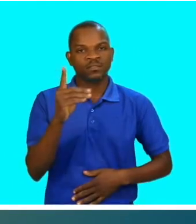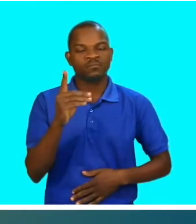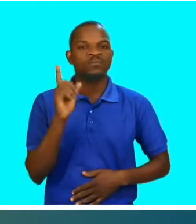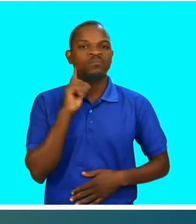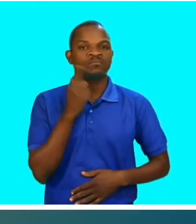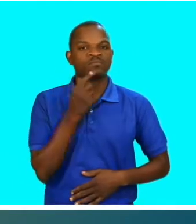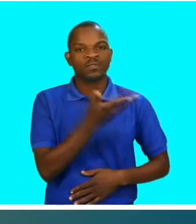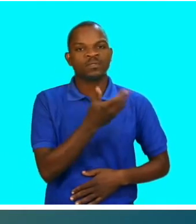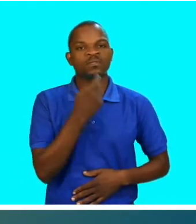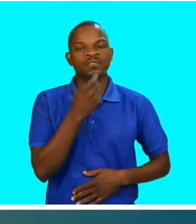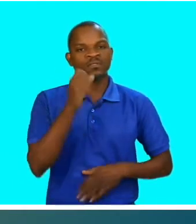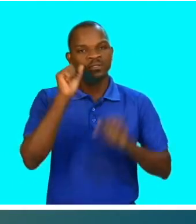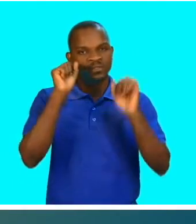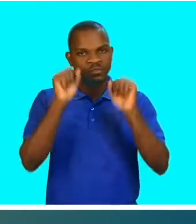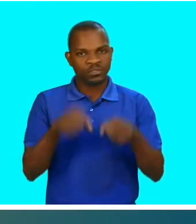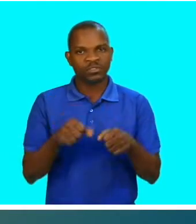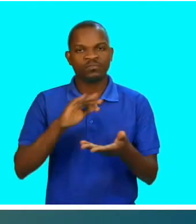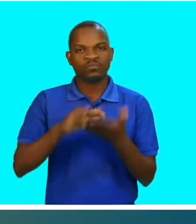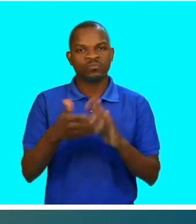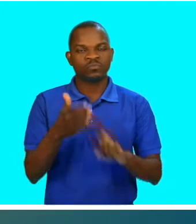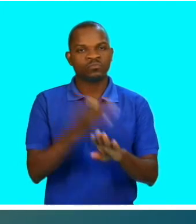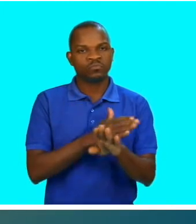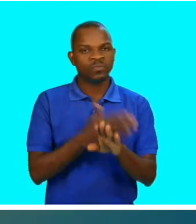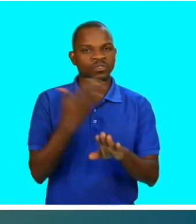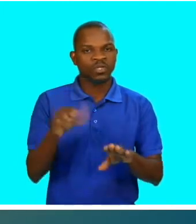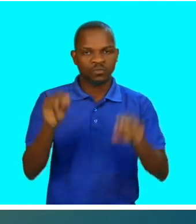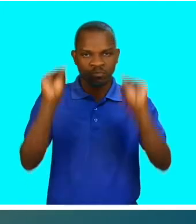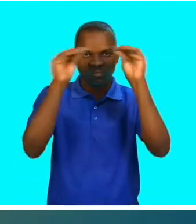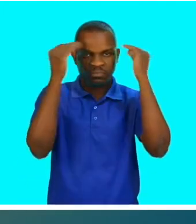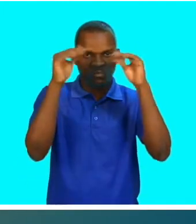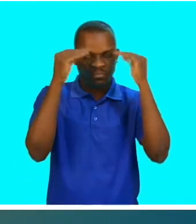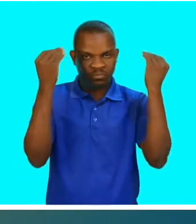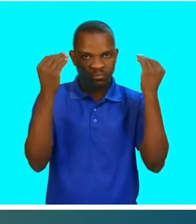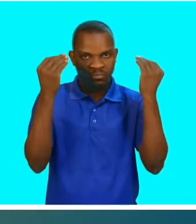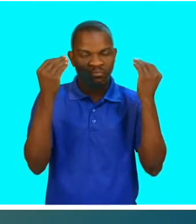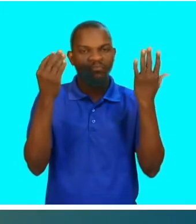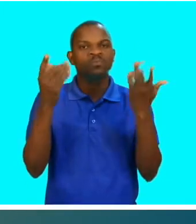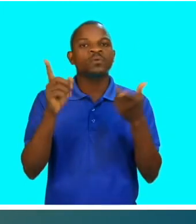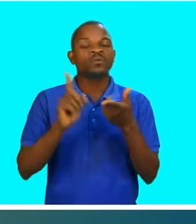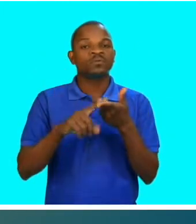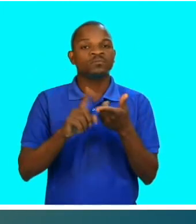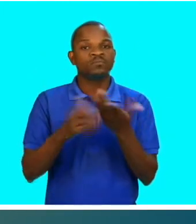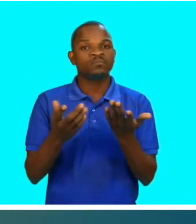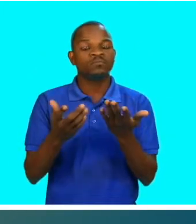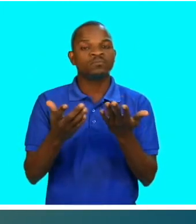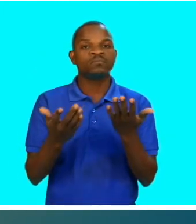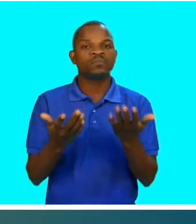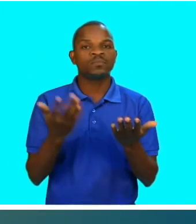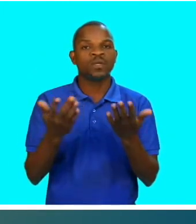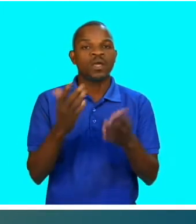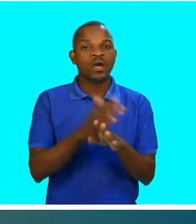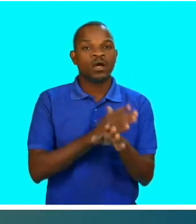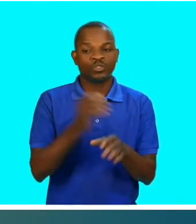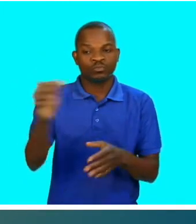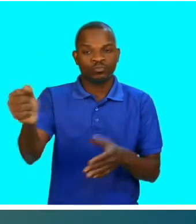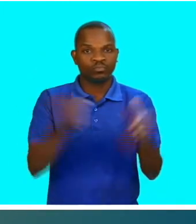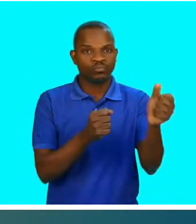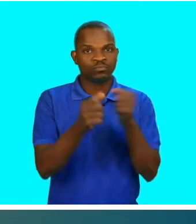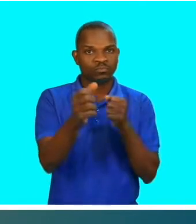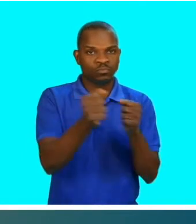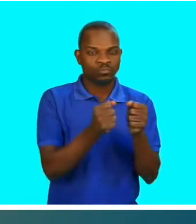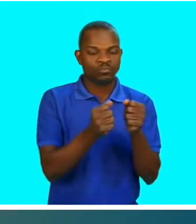professores estão formados e tiveram a capacitação logo quando foram recrutados